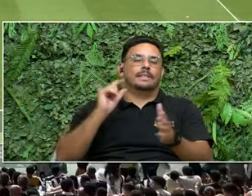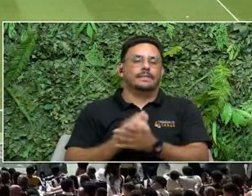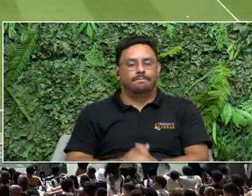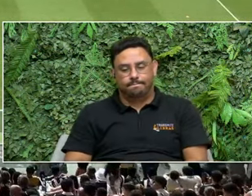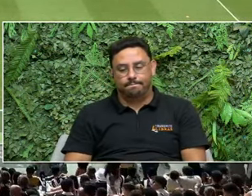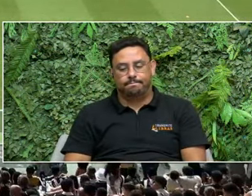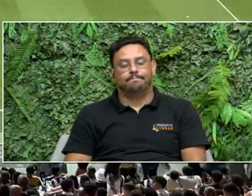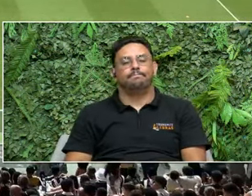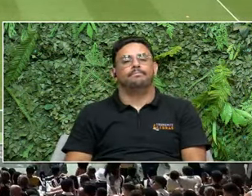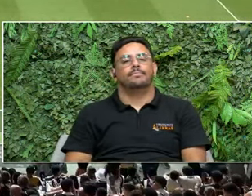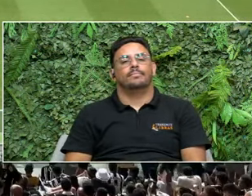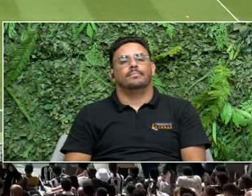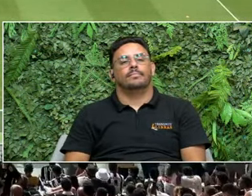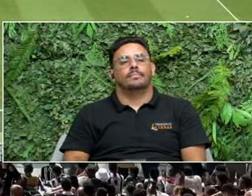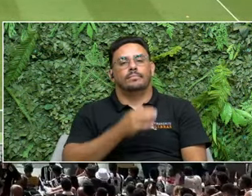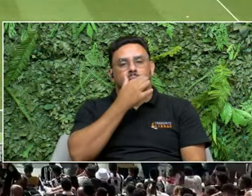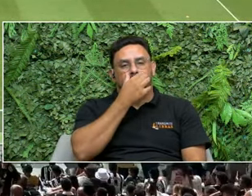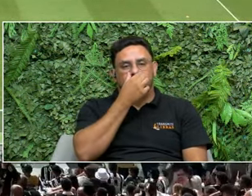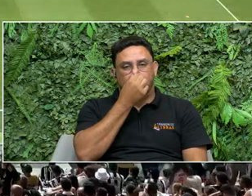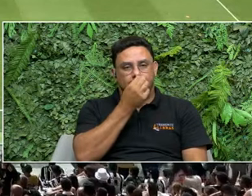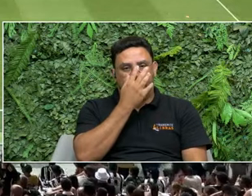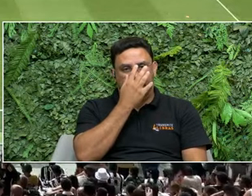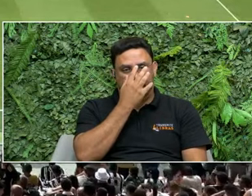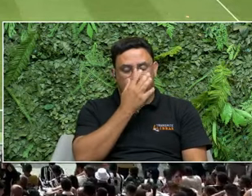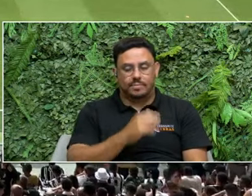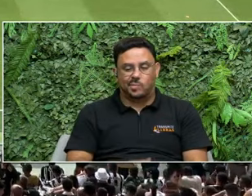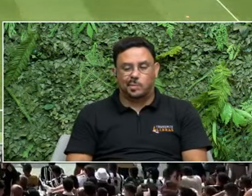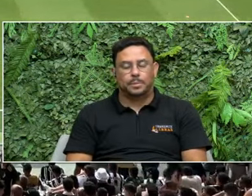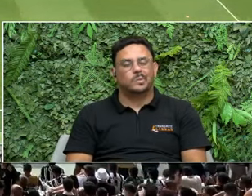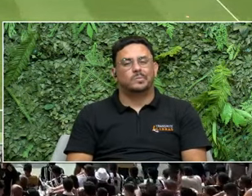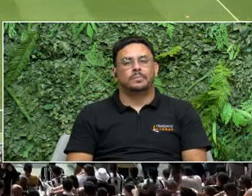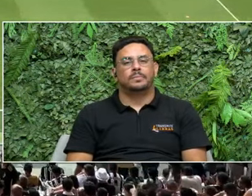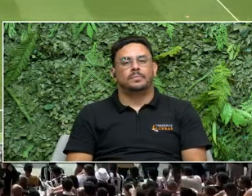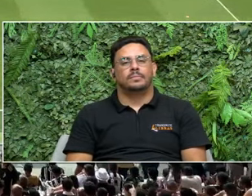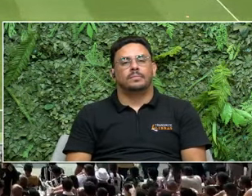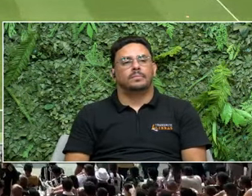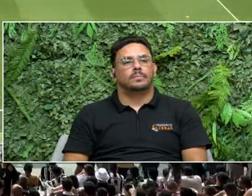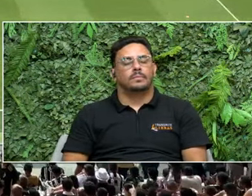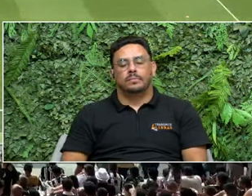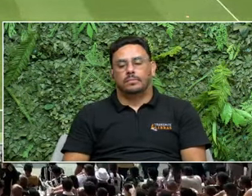Somos campeões campões somos orgul do